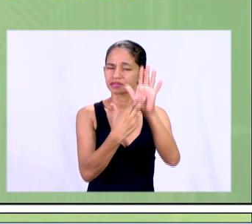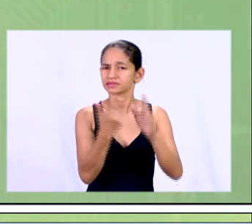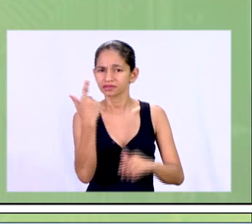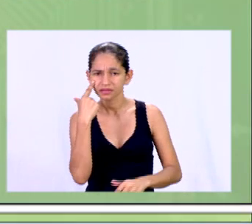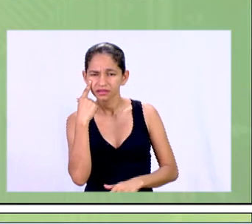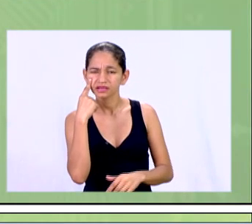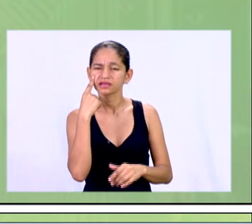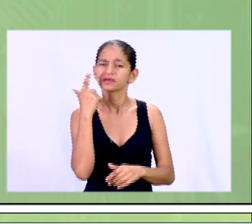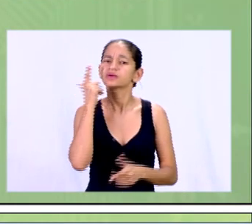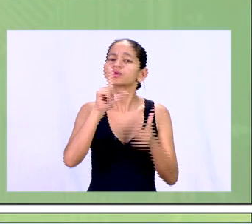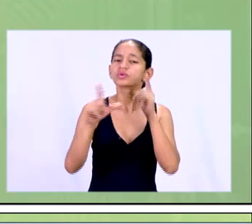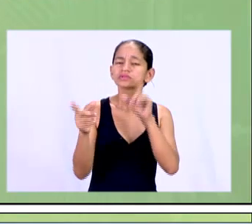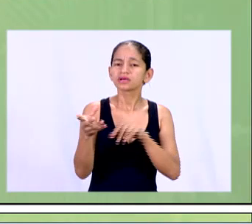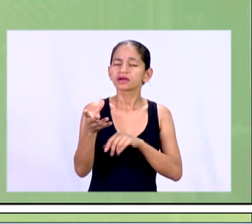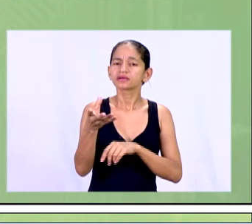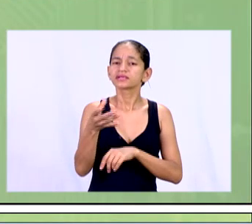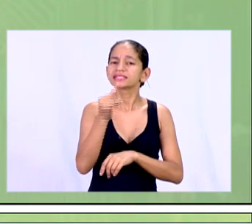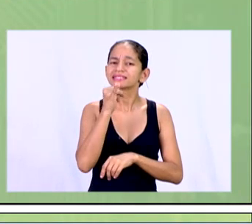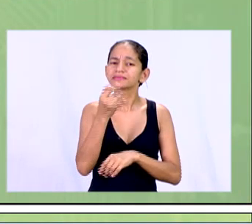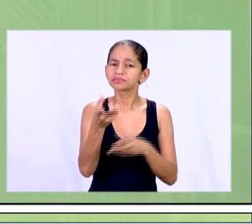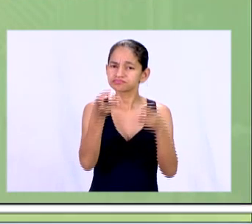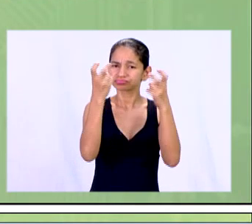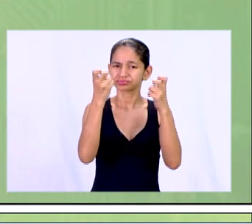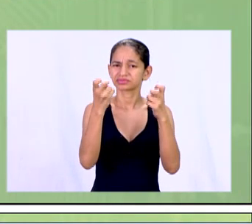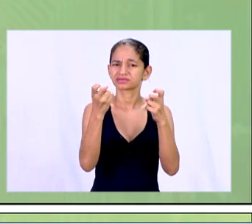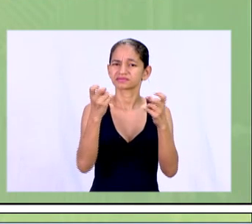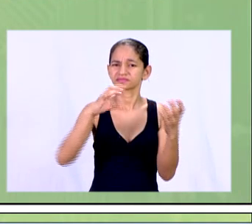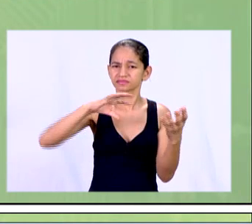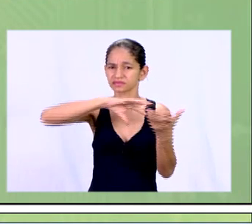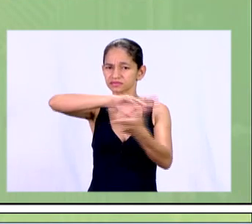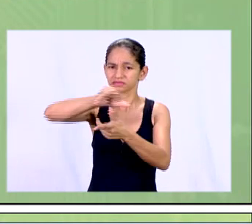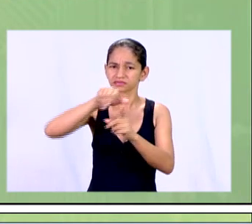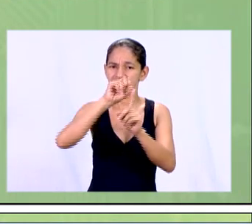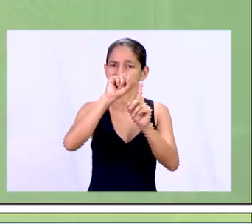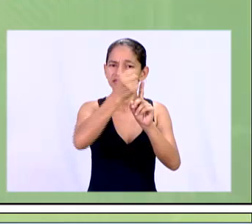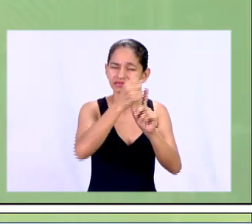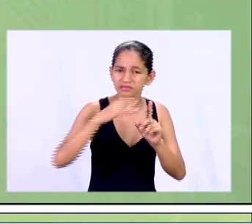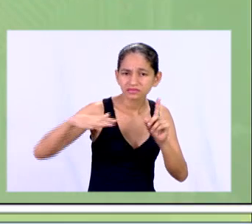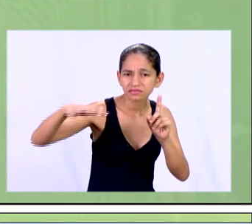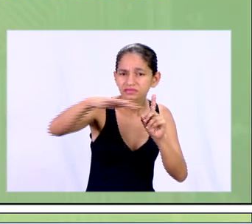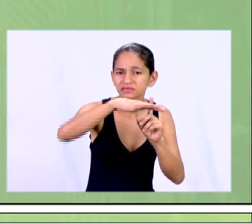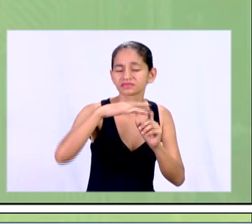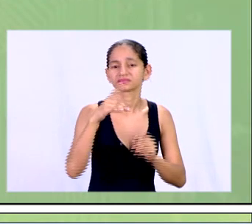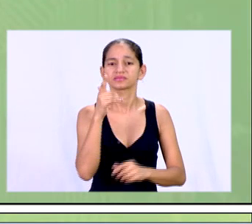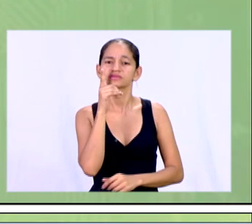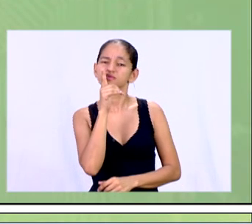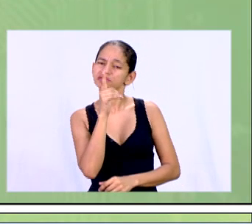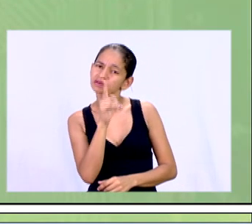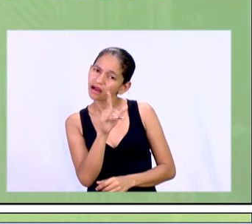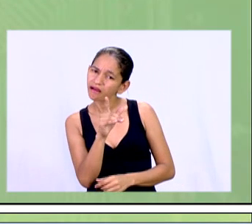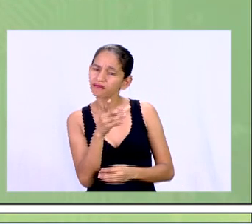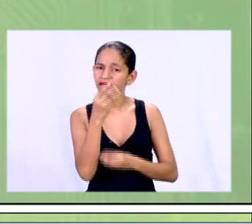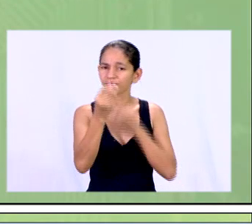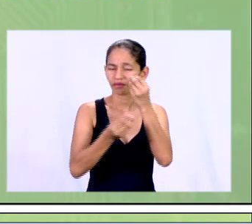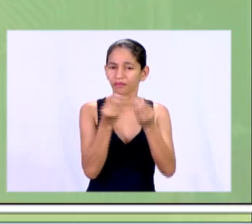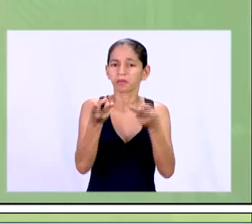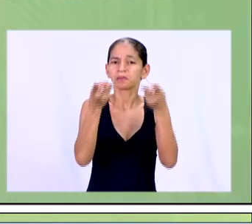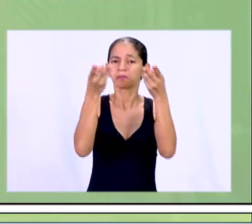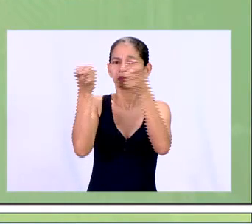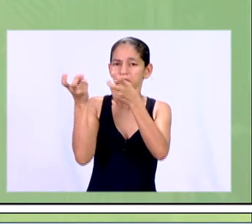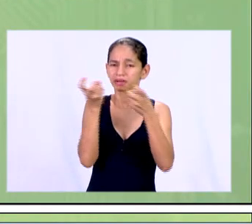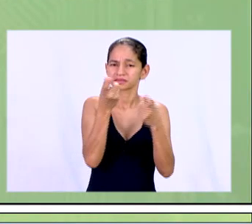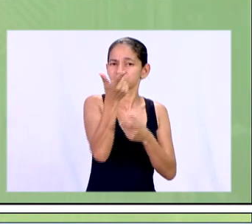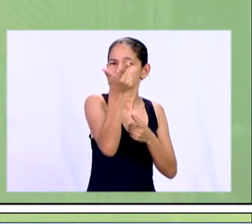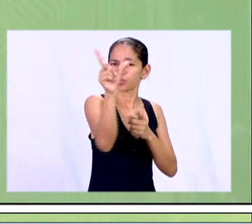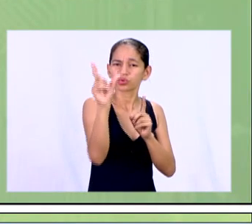eles conseguem, né, perceber essas necessidades? Eles conseguem perceber este